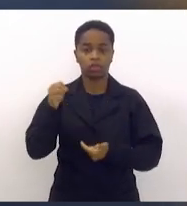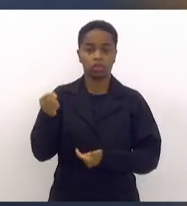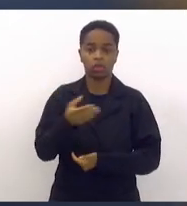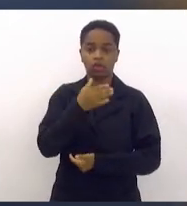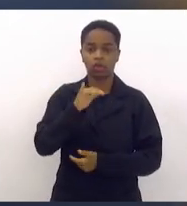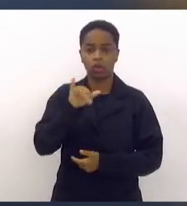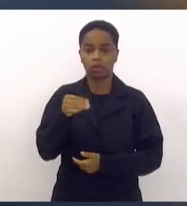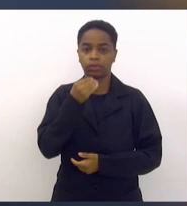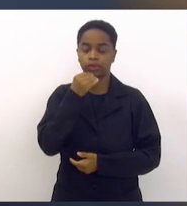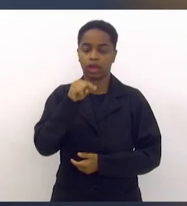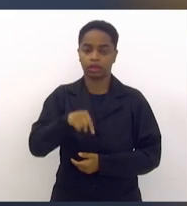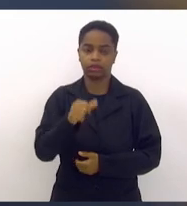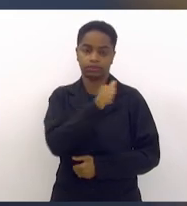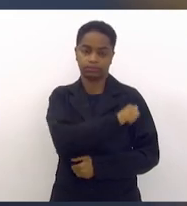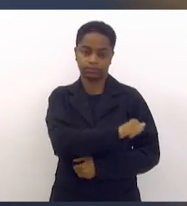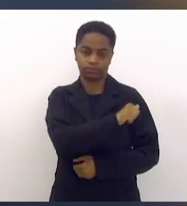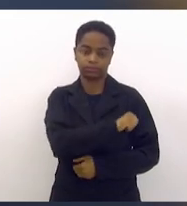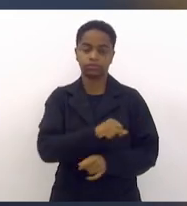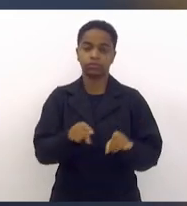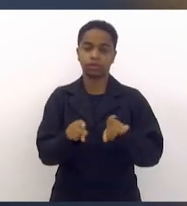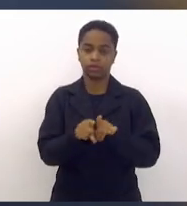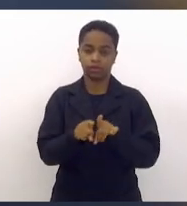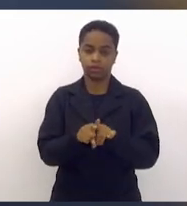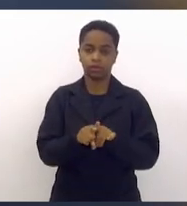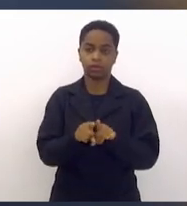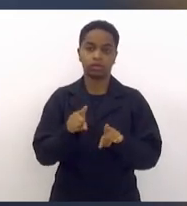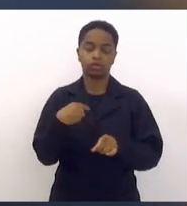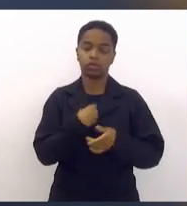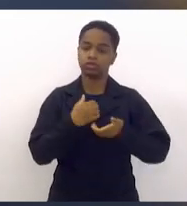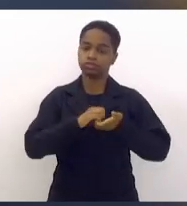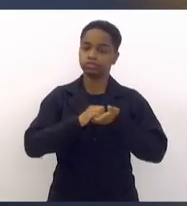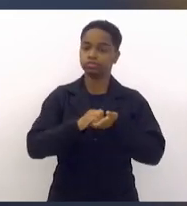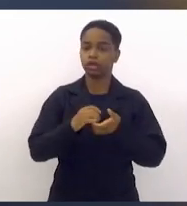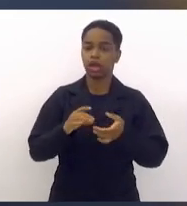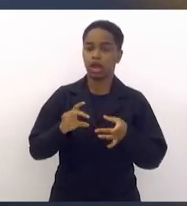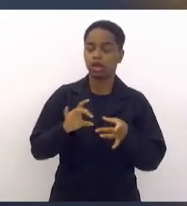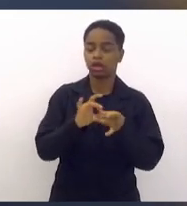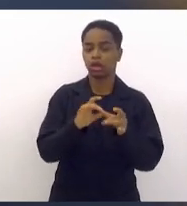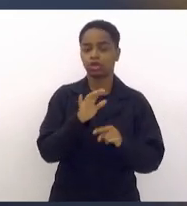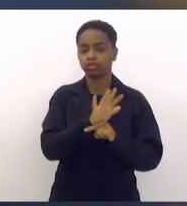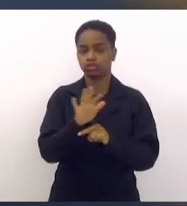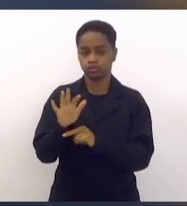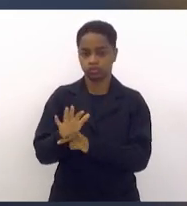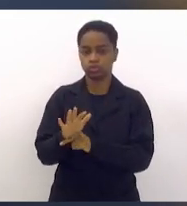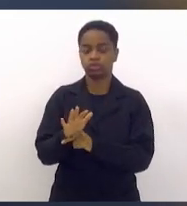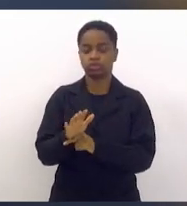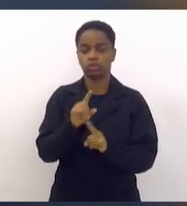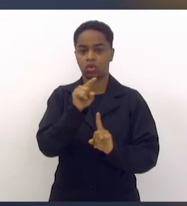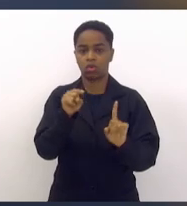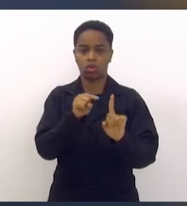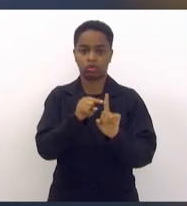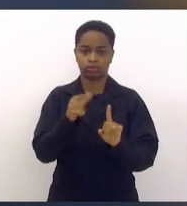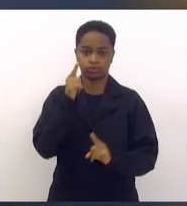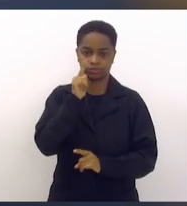para o Estado do Rio de Janeiro e com isso pode contar com a ajuda da Transpetro nesse